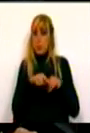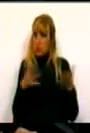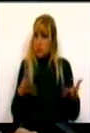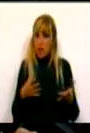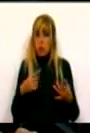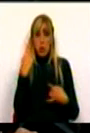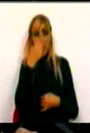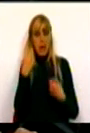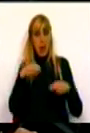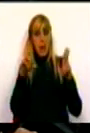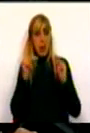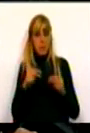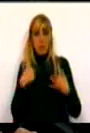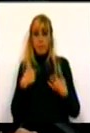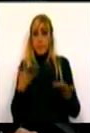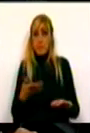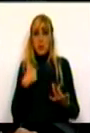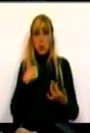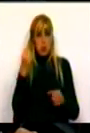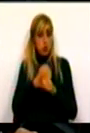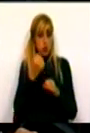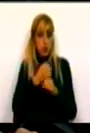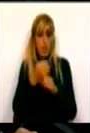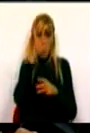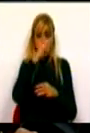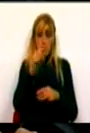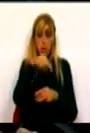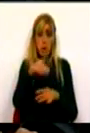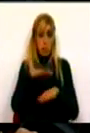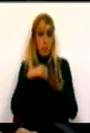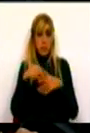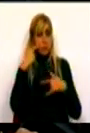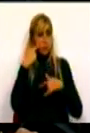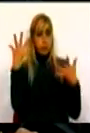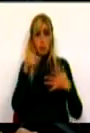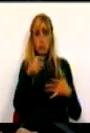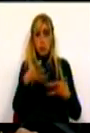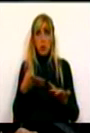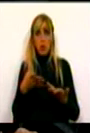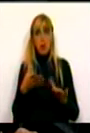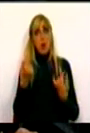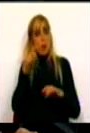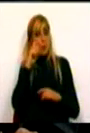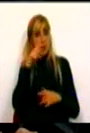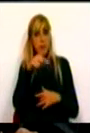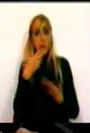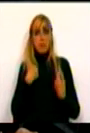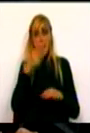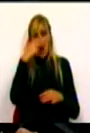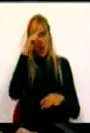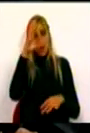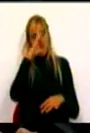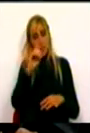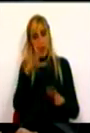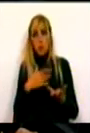cara limpa dizer aos cidadãos no distrito que os previstos estavam que estou a fazer tudo para salvar e que enganam o governo